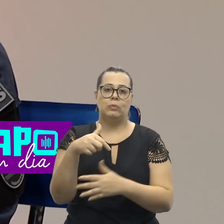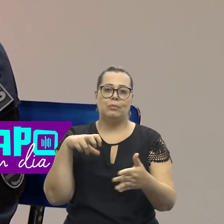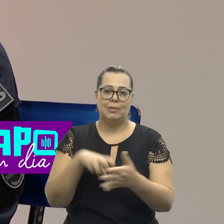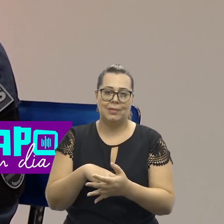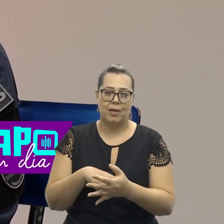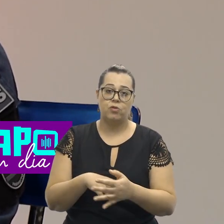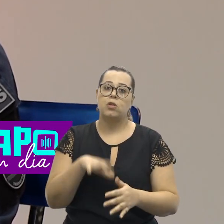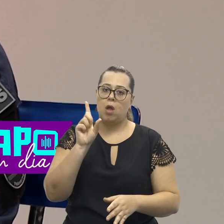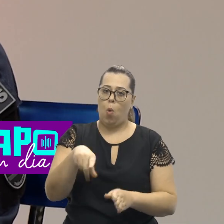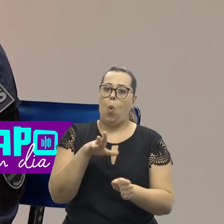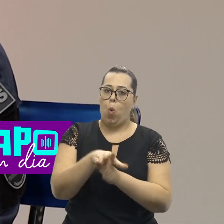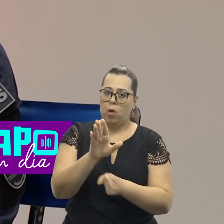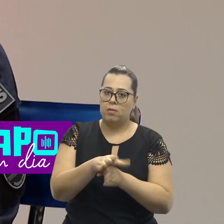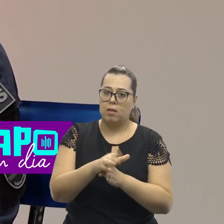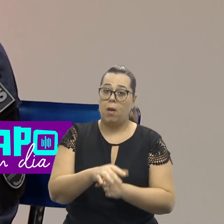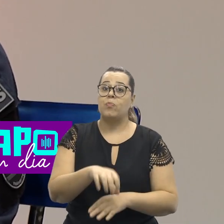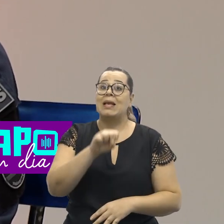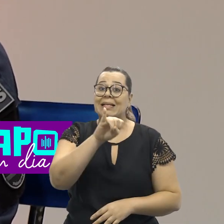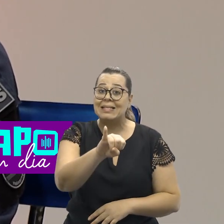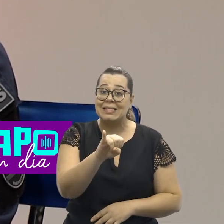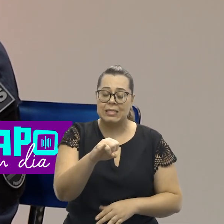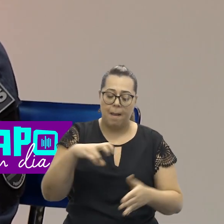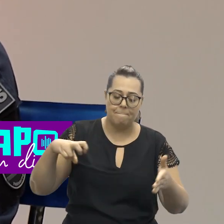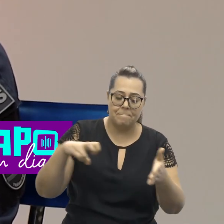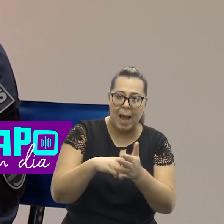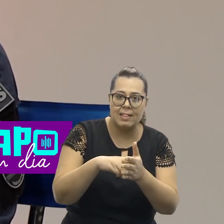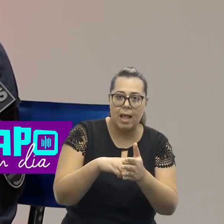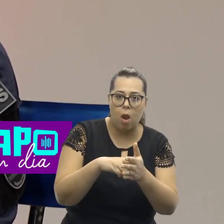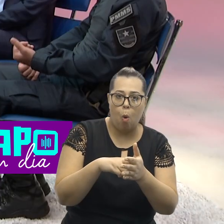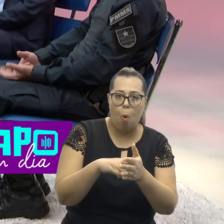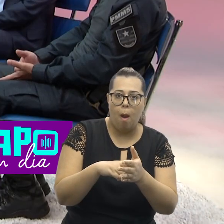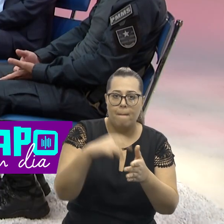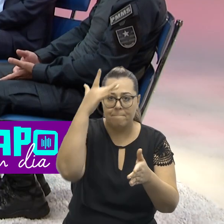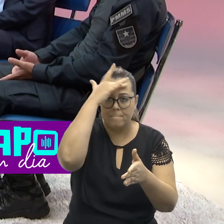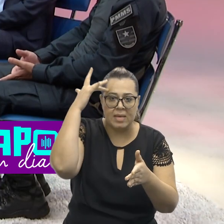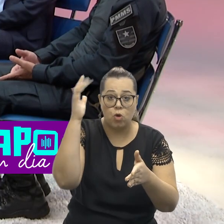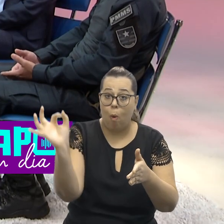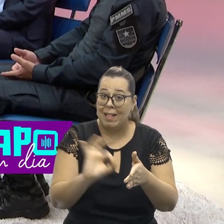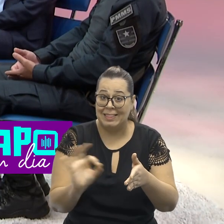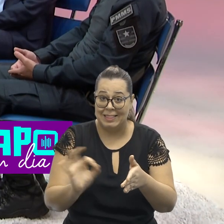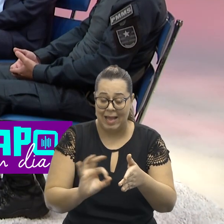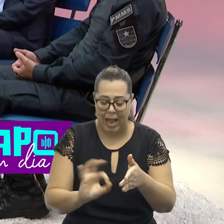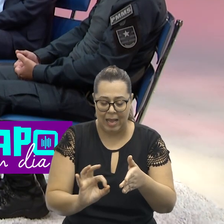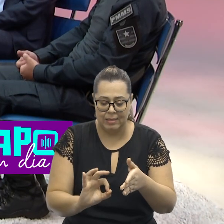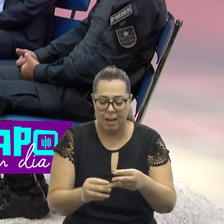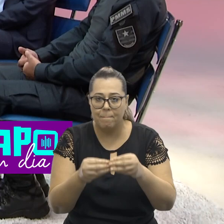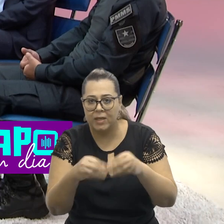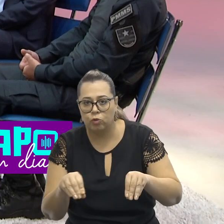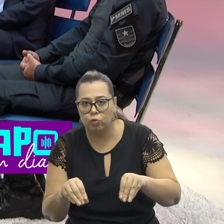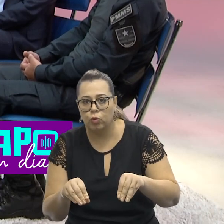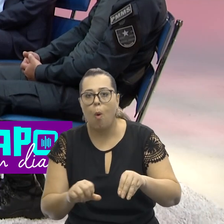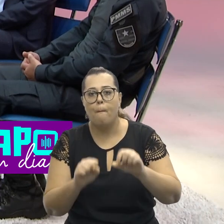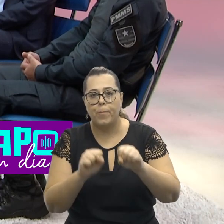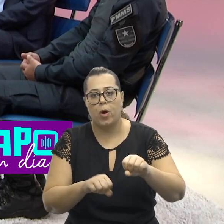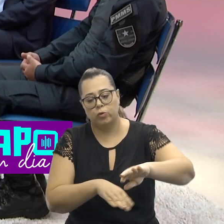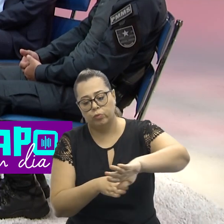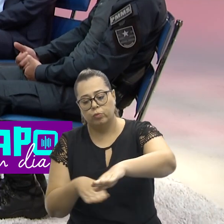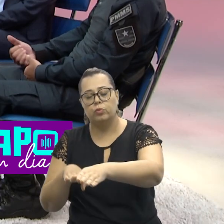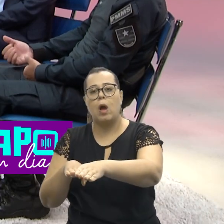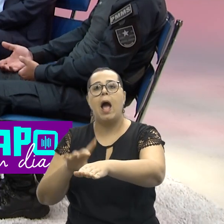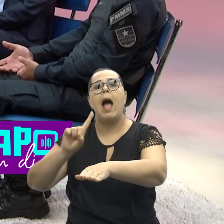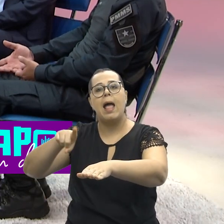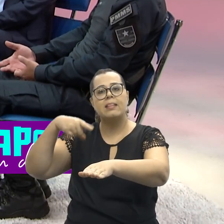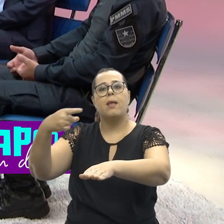pode causar um acidente. Então a orientação é que se o acidente for sem vítima, a pessoa pode retirar o veículo do local e fazer o registro desse